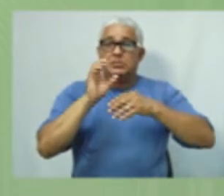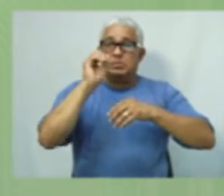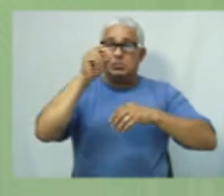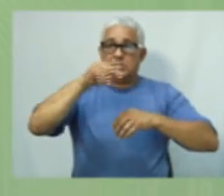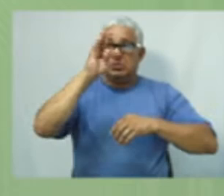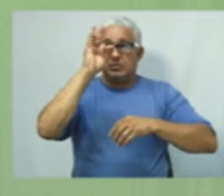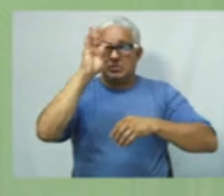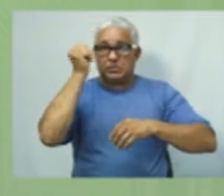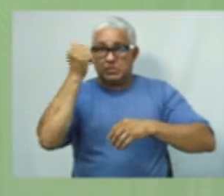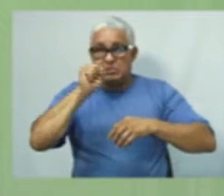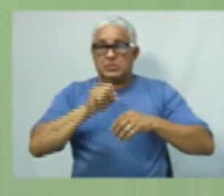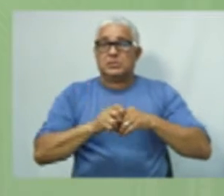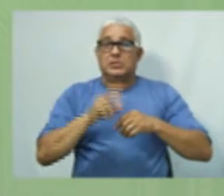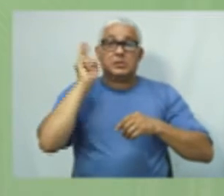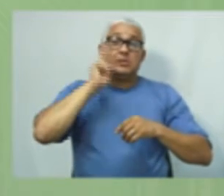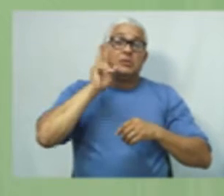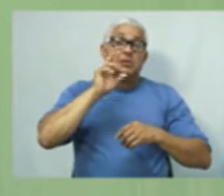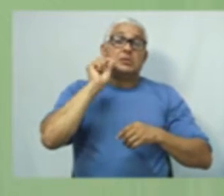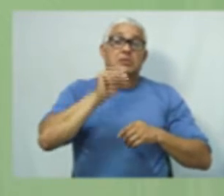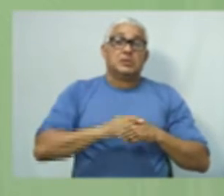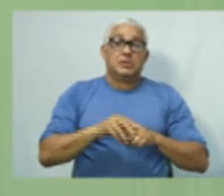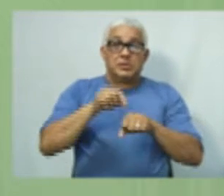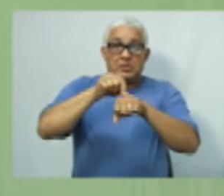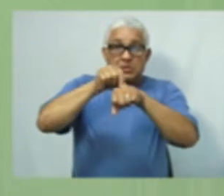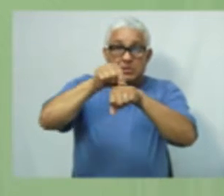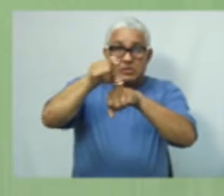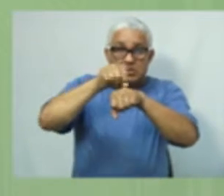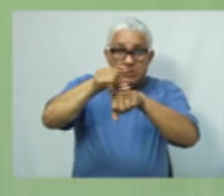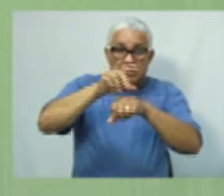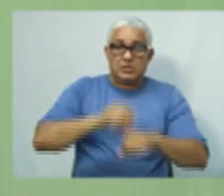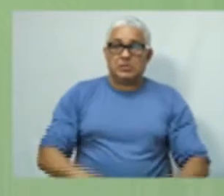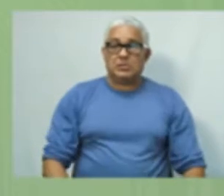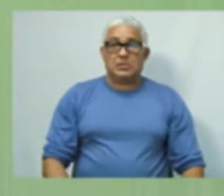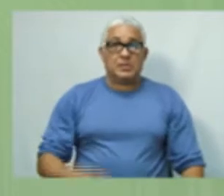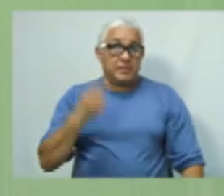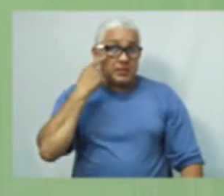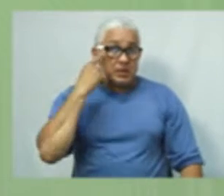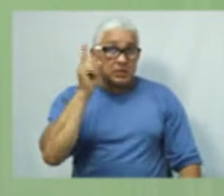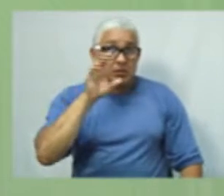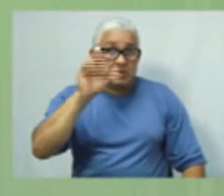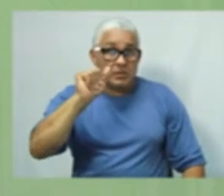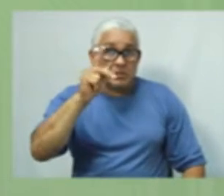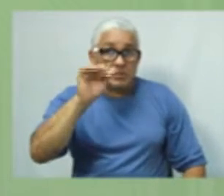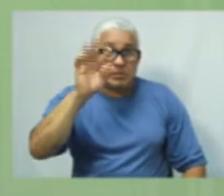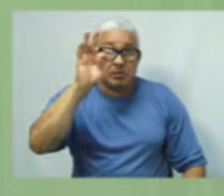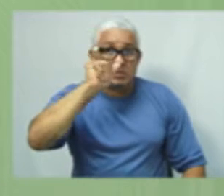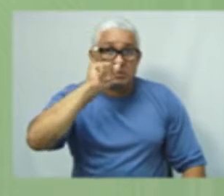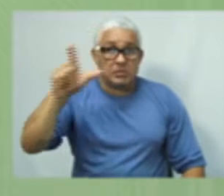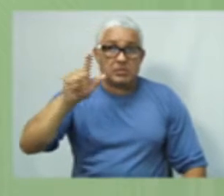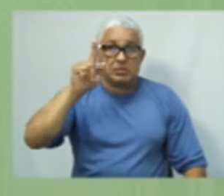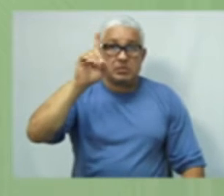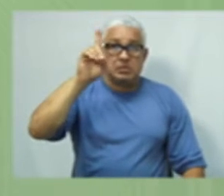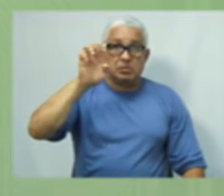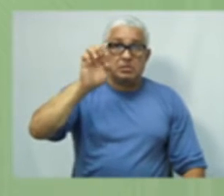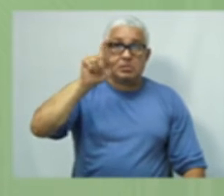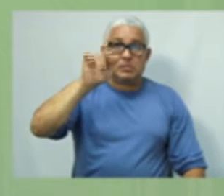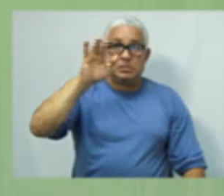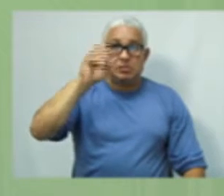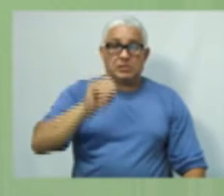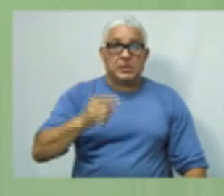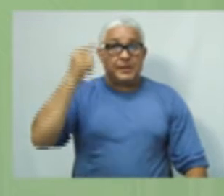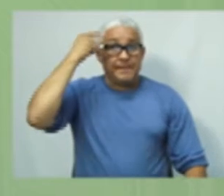Só lembrando aí, pessoal, como dica, não pensem que capital de giro está